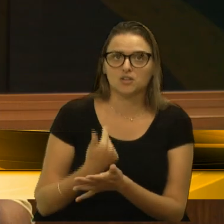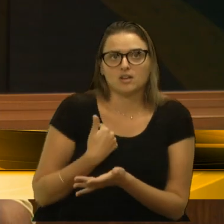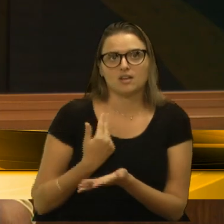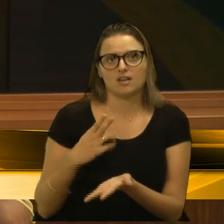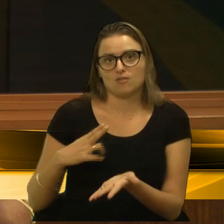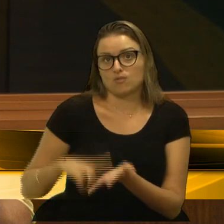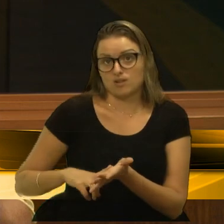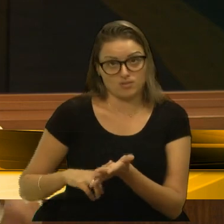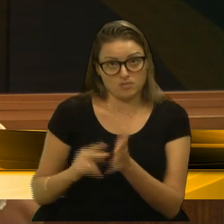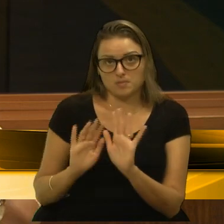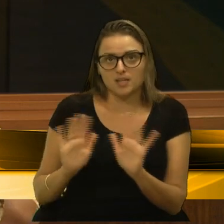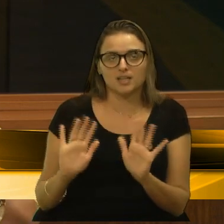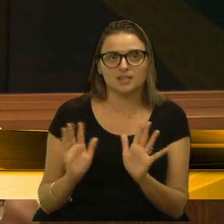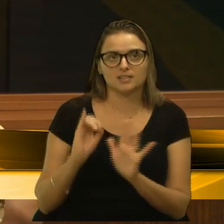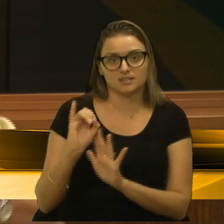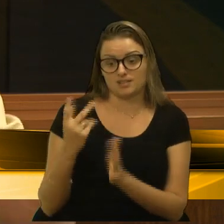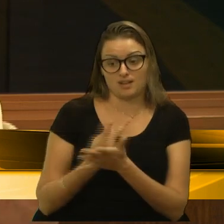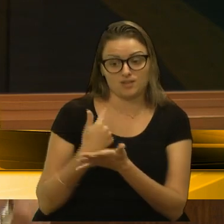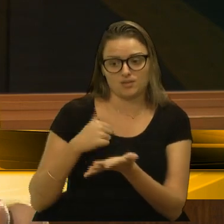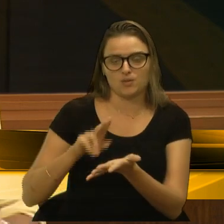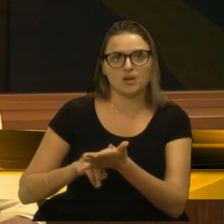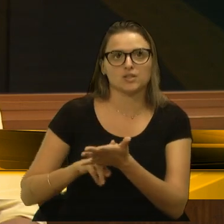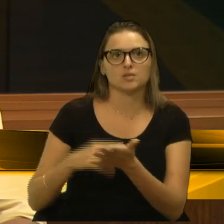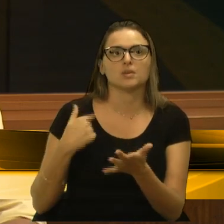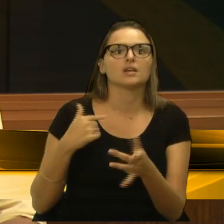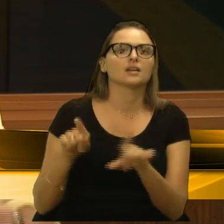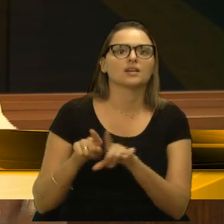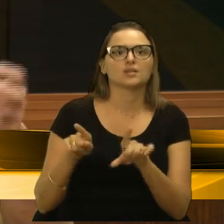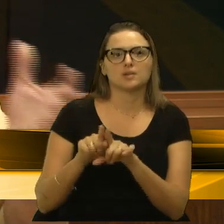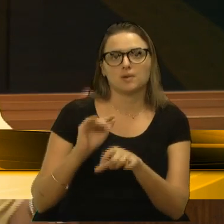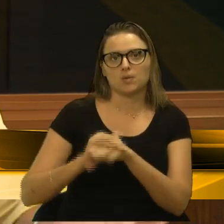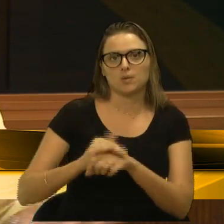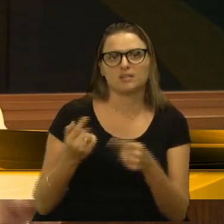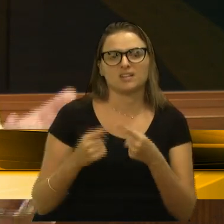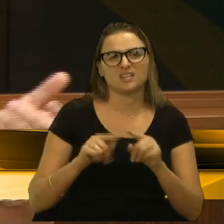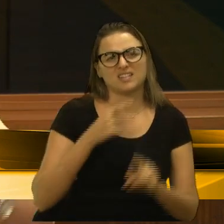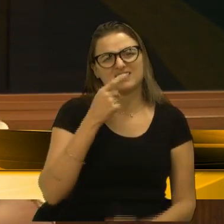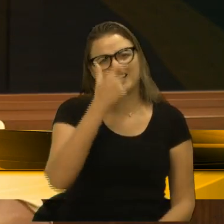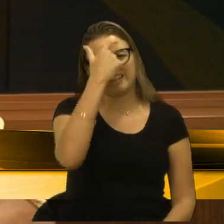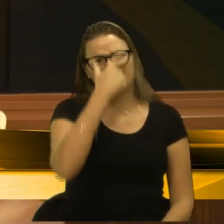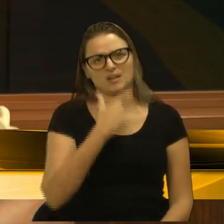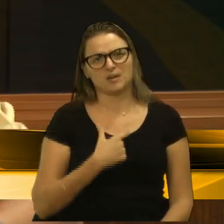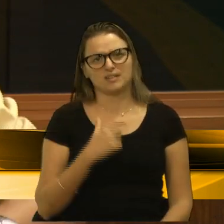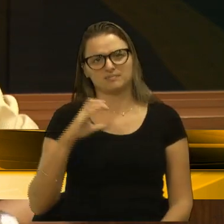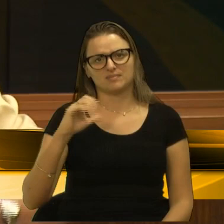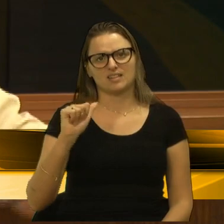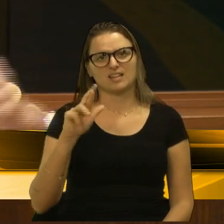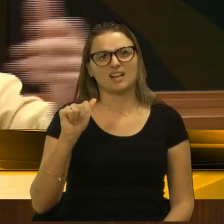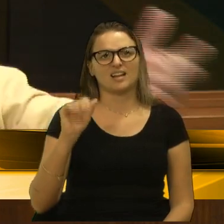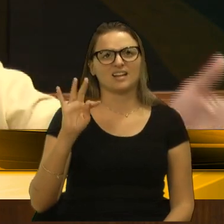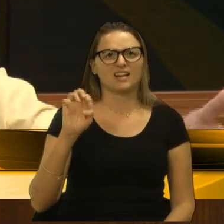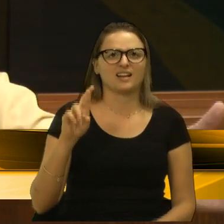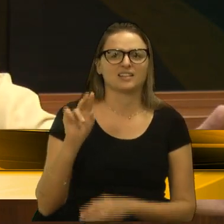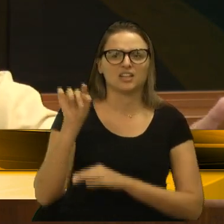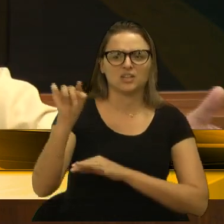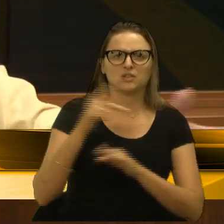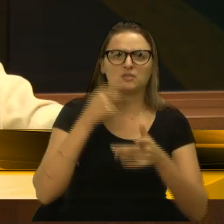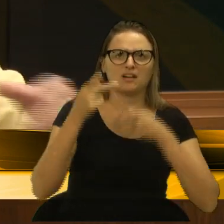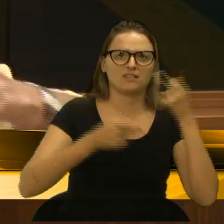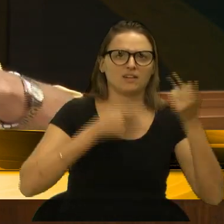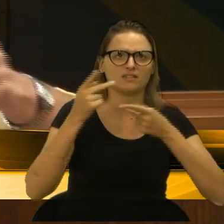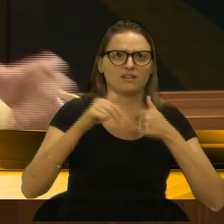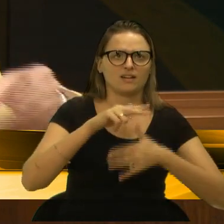admitir. Se der errado. Eu também sou dos culpados. Agora, falar em caráter, falar um monte de coisa, não sei. Aí o senhor vem e fala, vereador, que